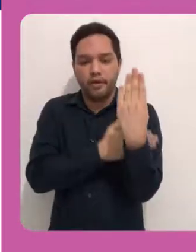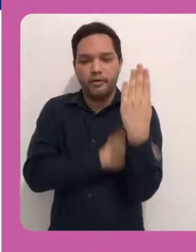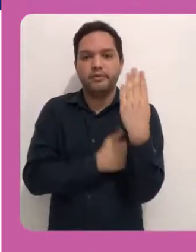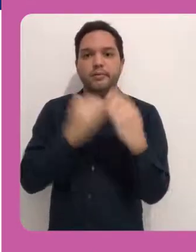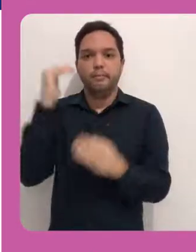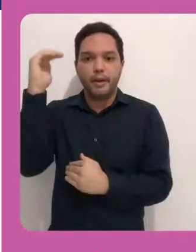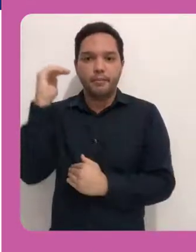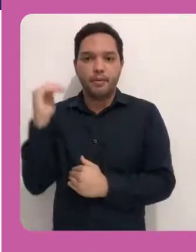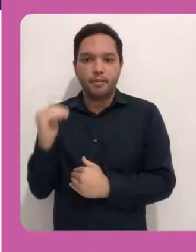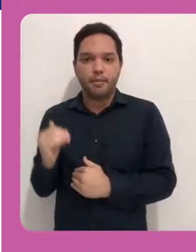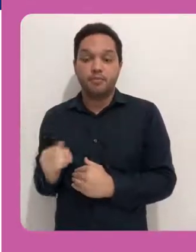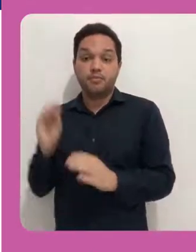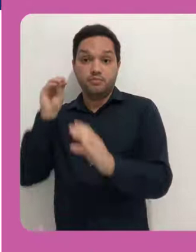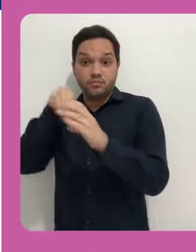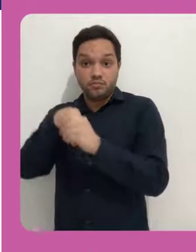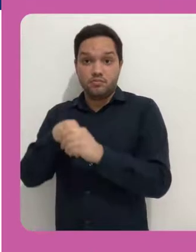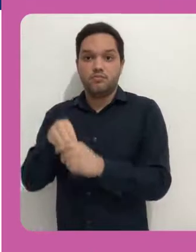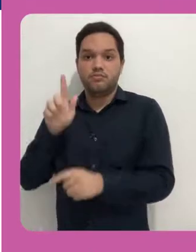num arquivo .zip.